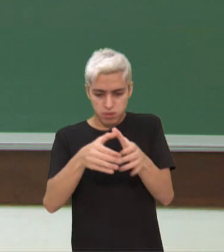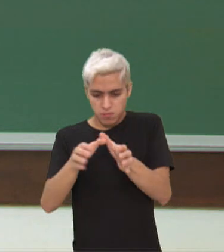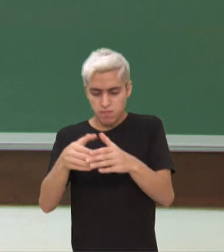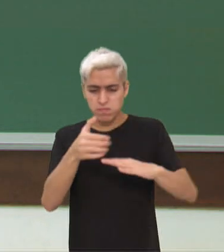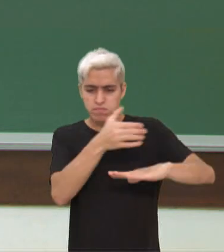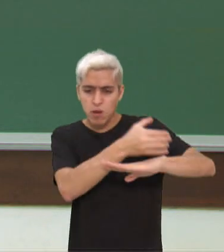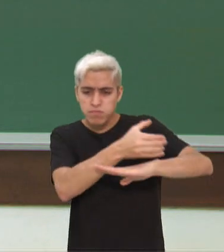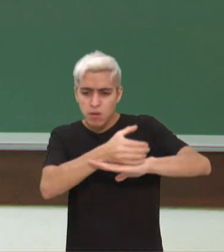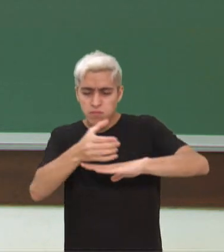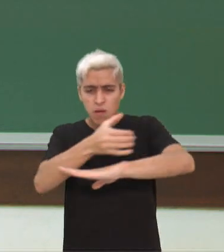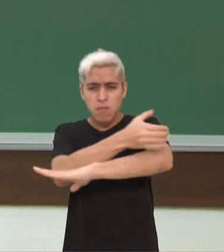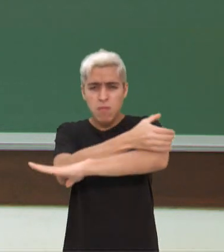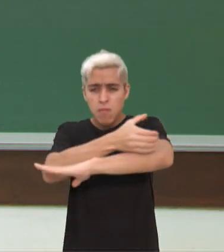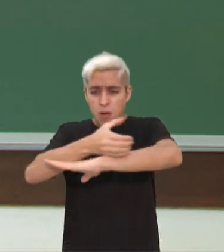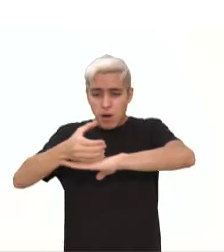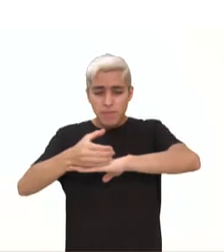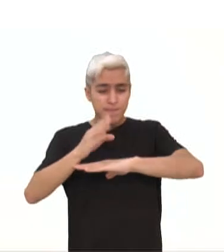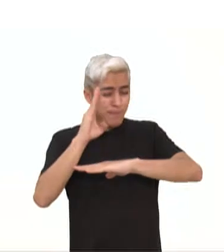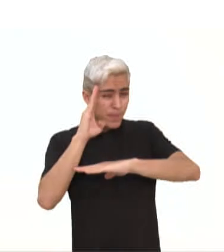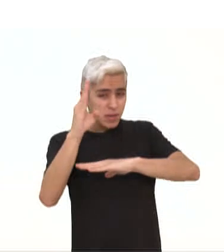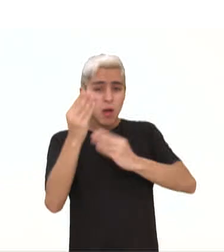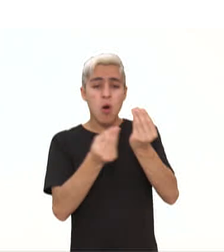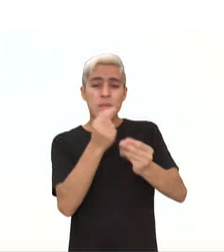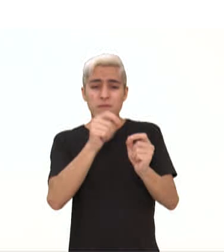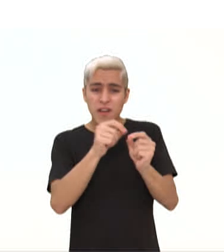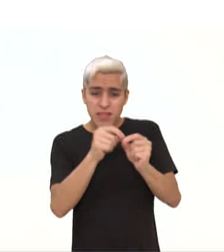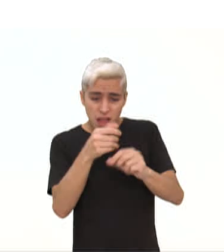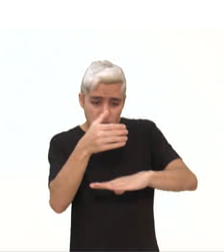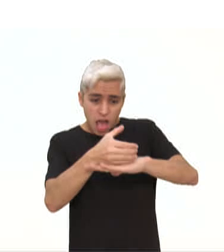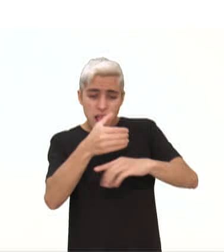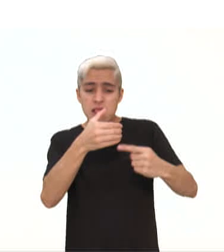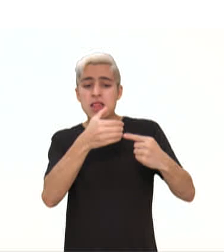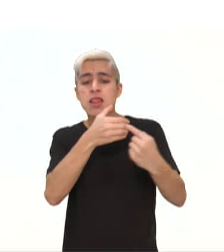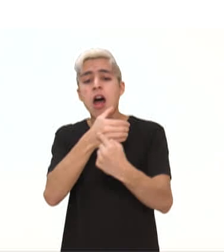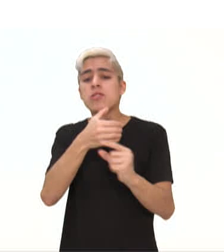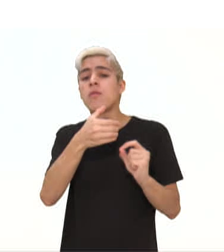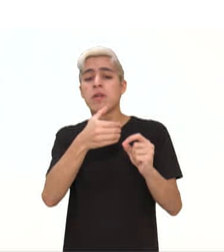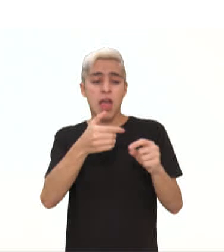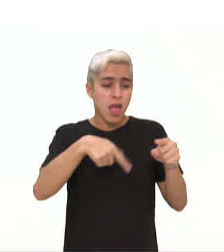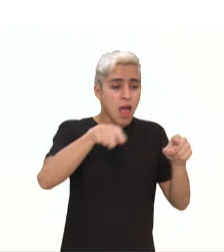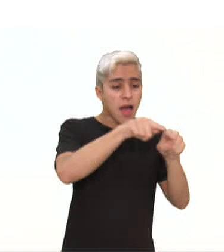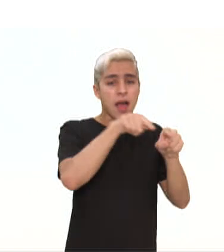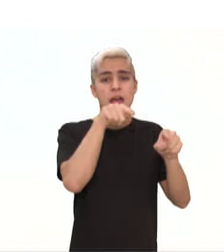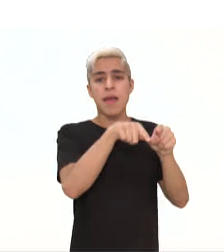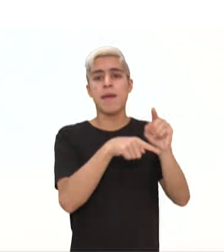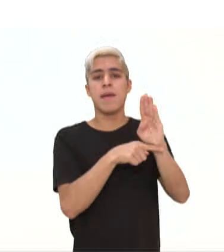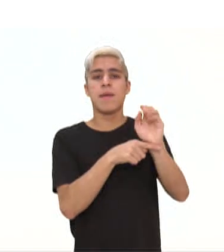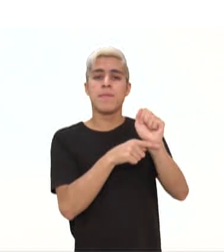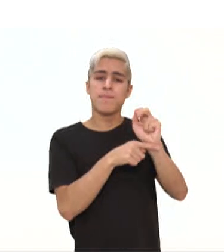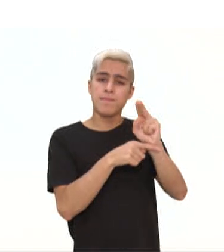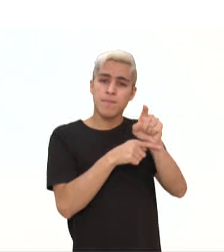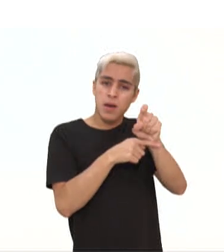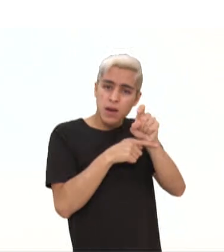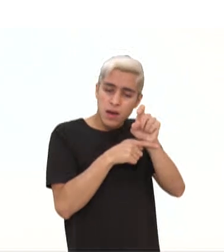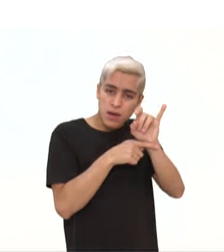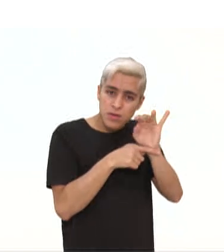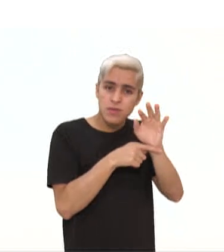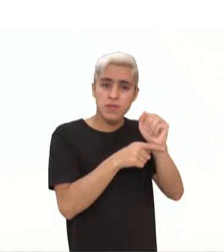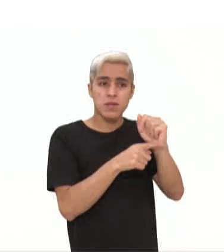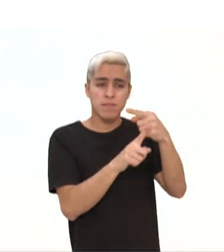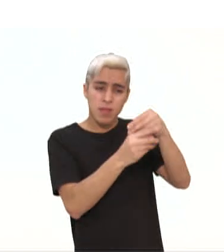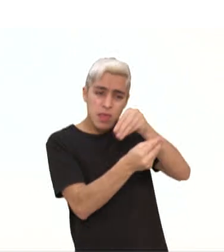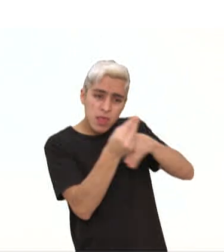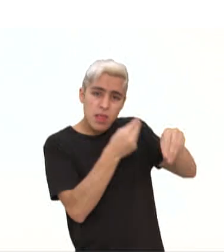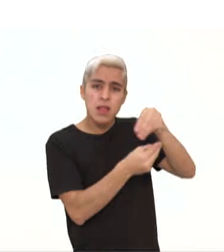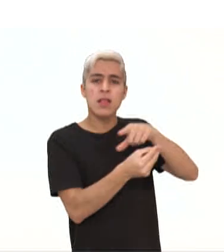o principal minério que é explorado para fazer ela é a bauxita, que tem a grande concentração ali de